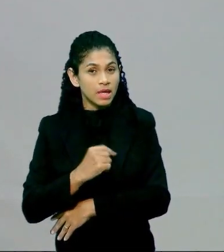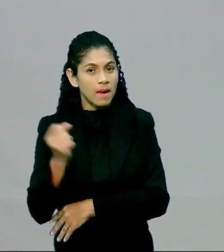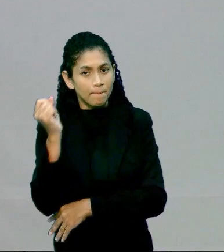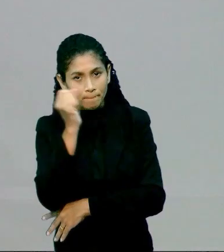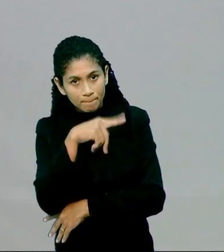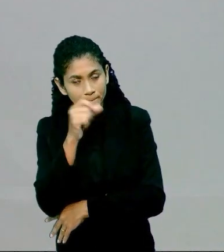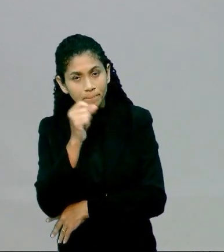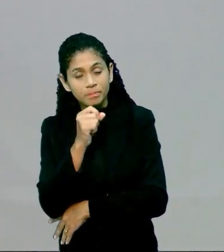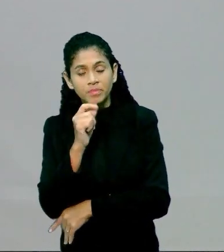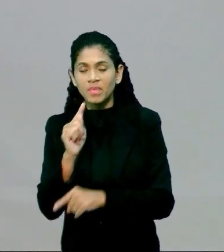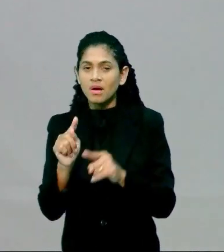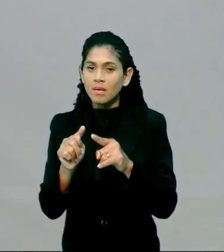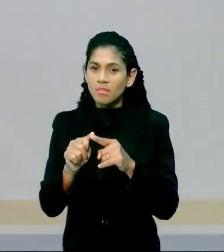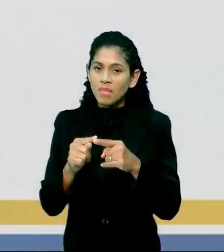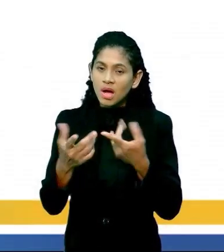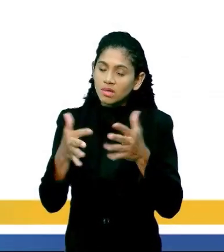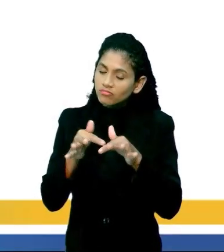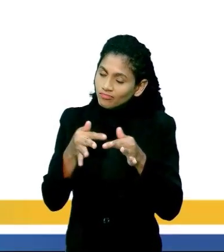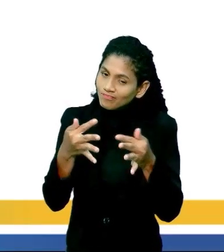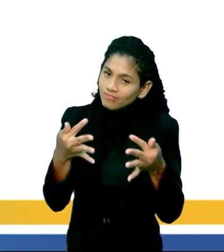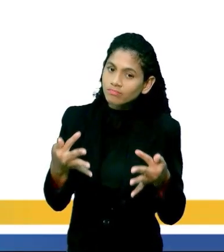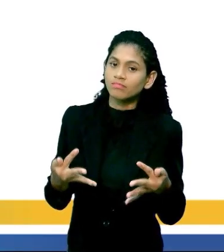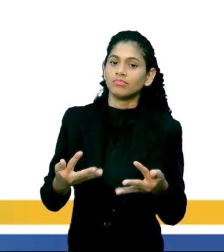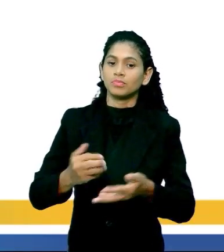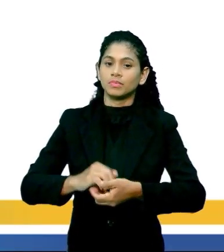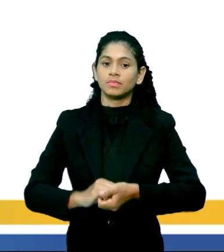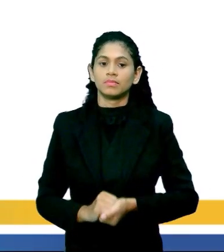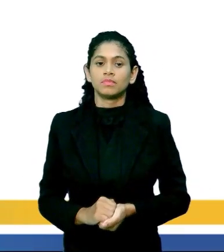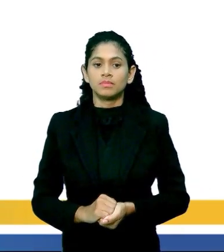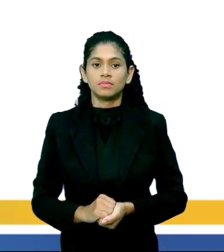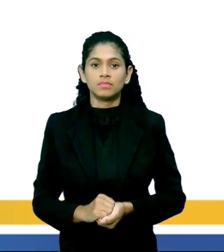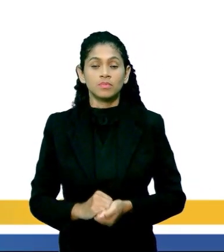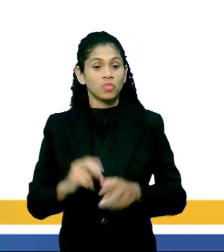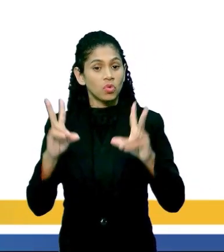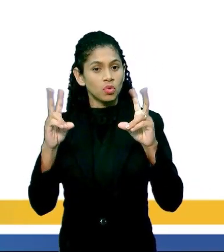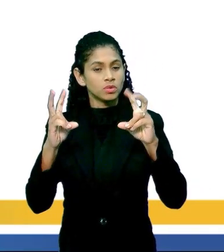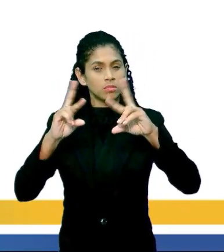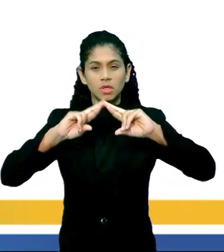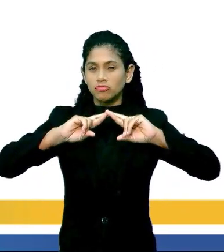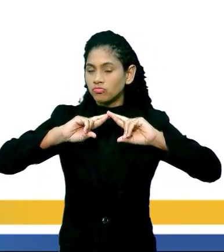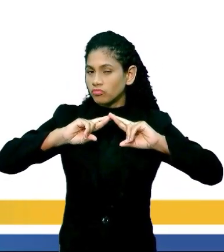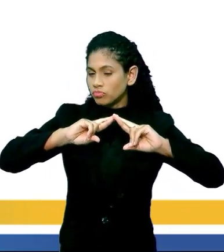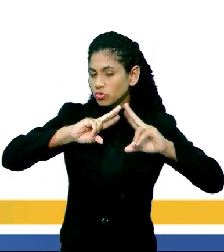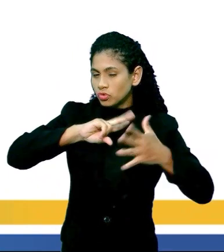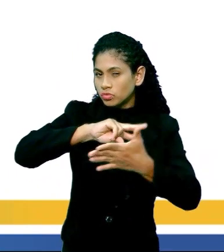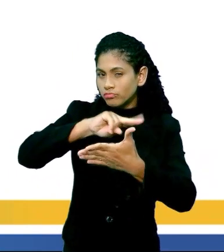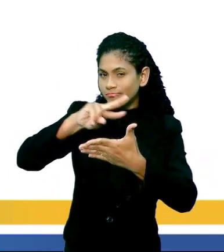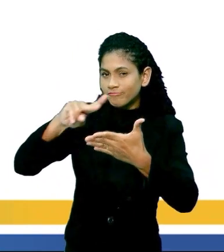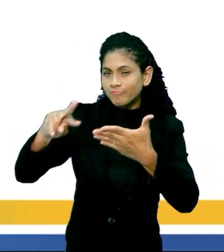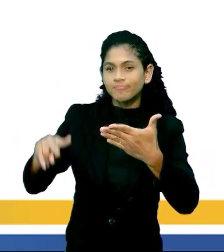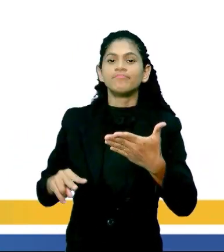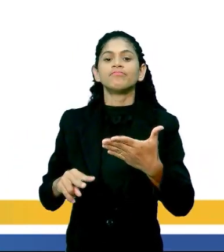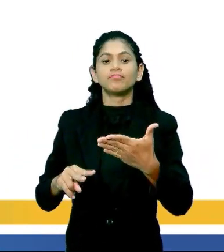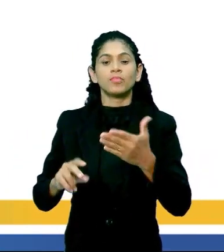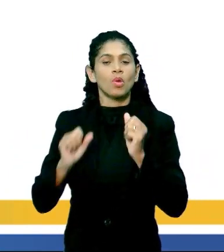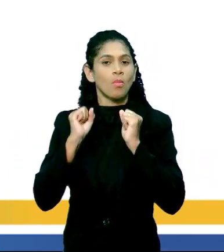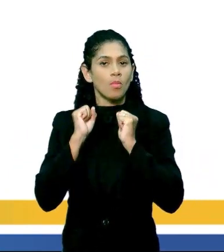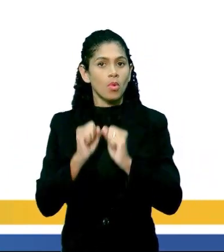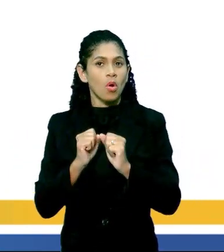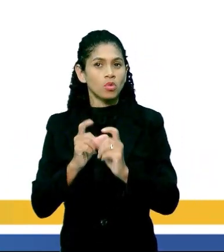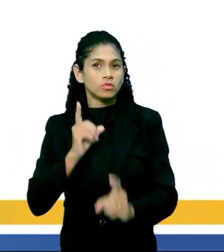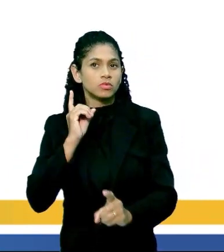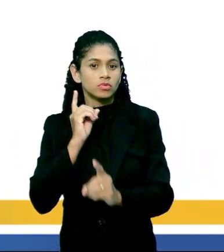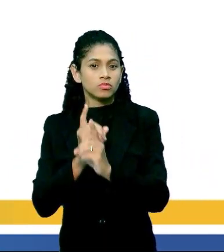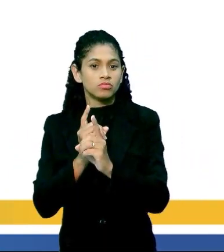de forma bem mais suave, tá? Os temas são diversos, quer dizer, eu posso em uma literatura de cordel